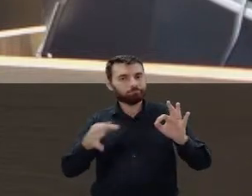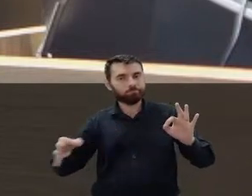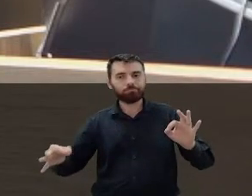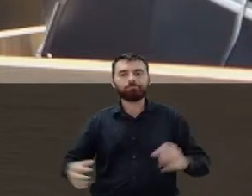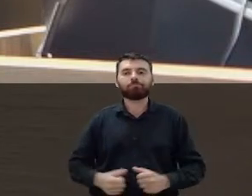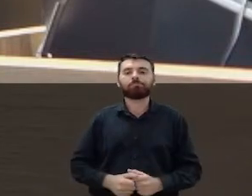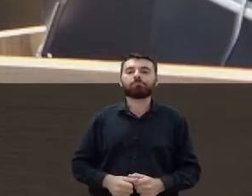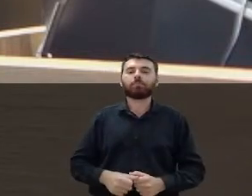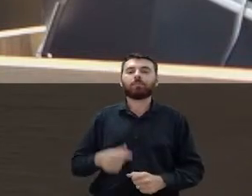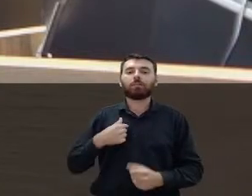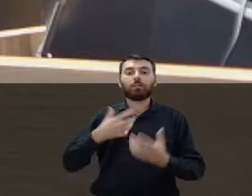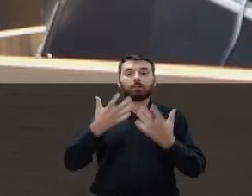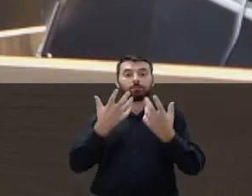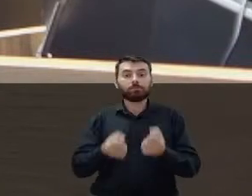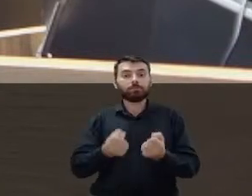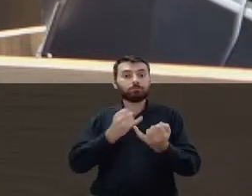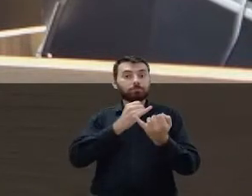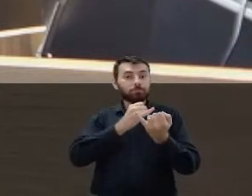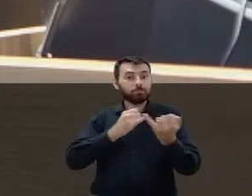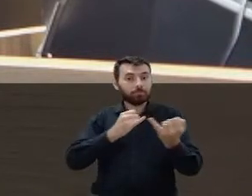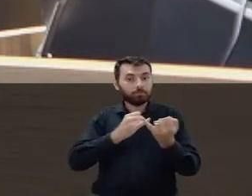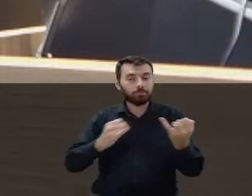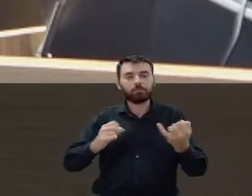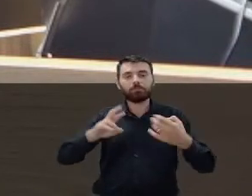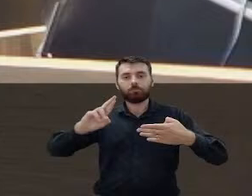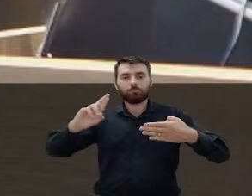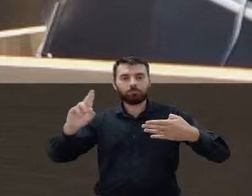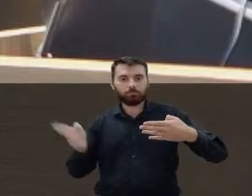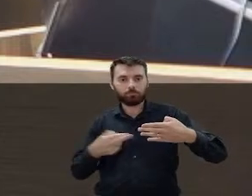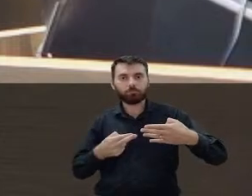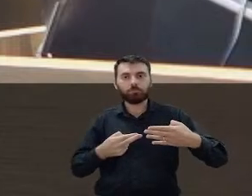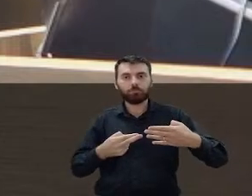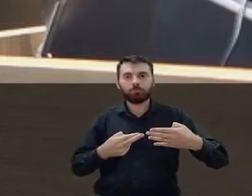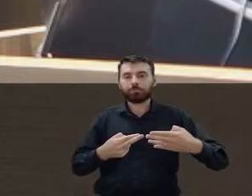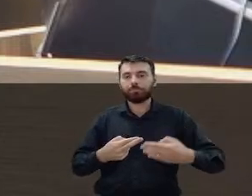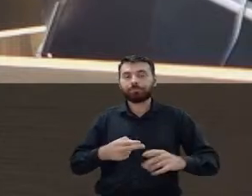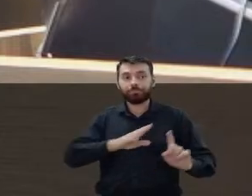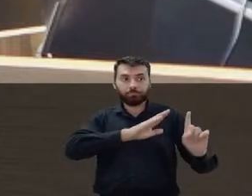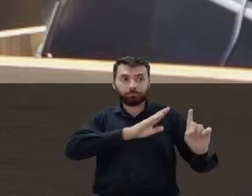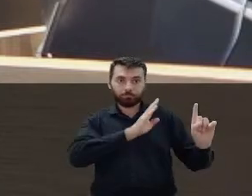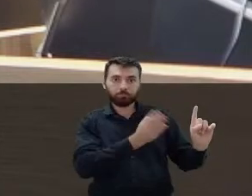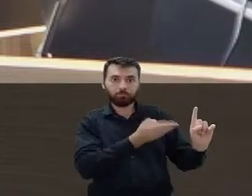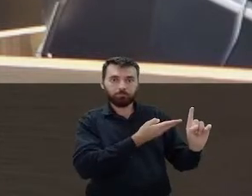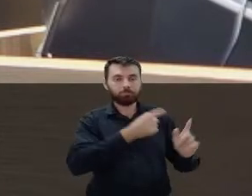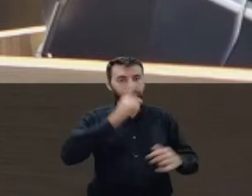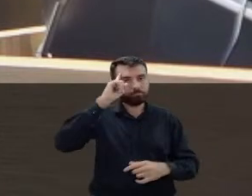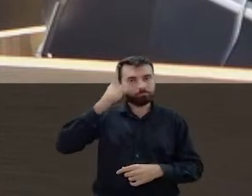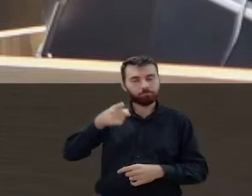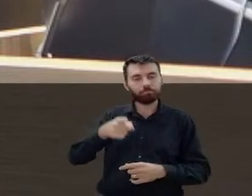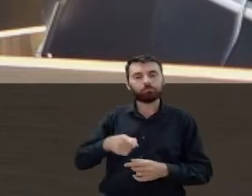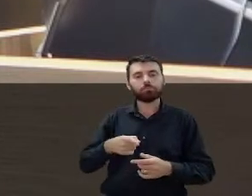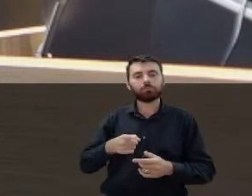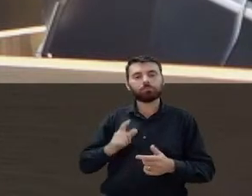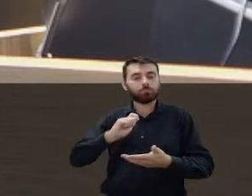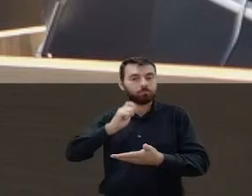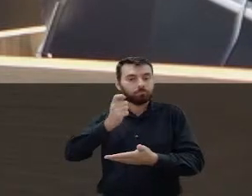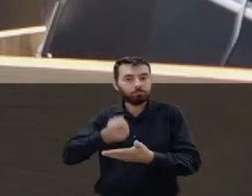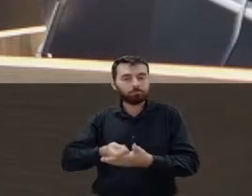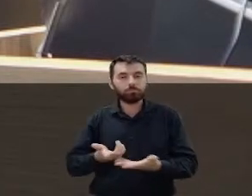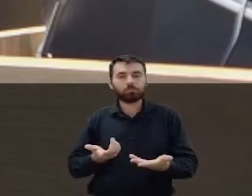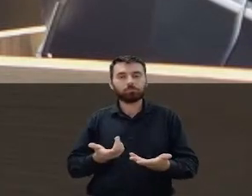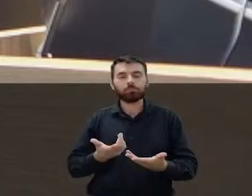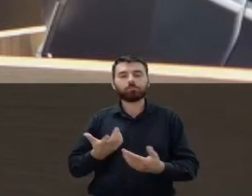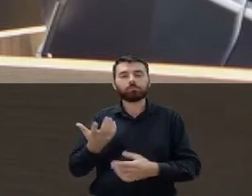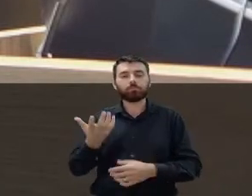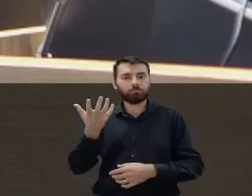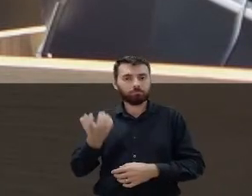Estou dando provimento parcial ao recurso das reclamadas para deferir a compensação entre a indenização por dano material, pensão por